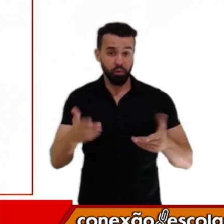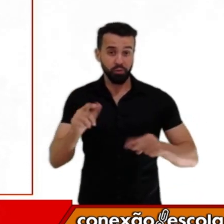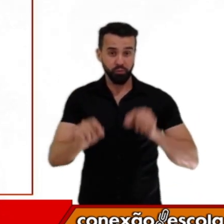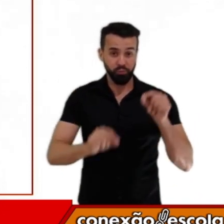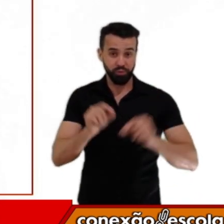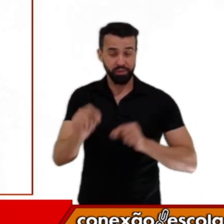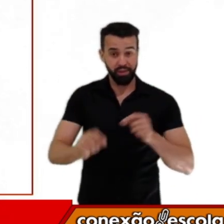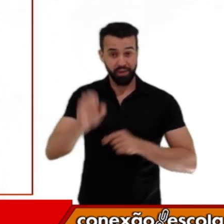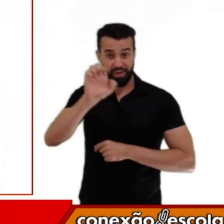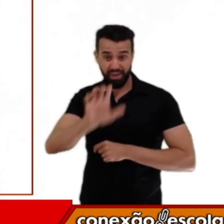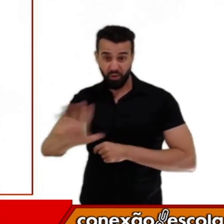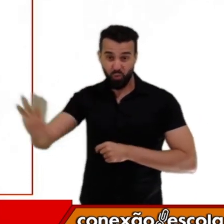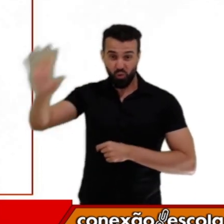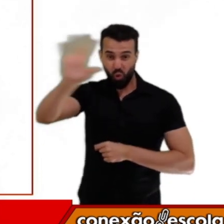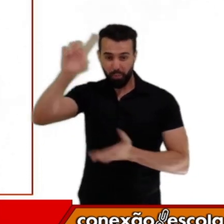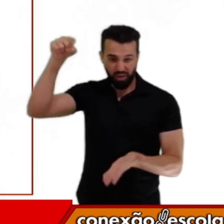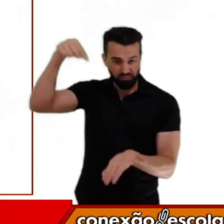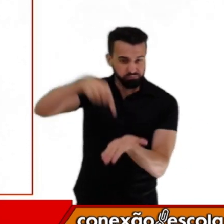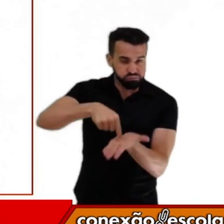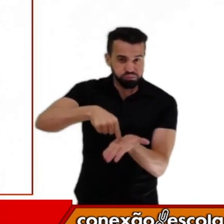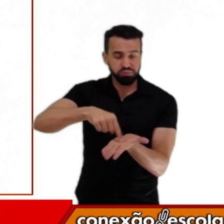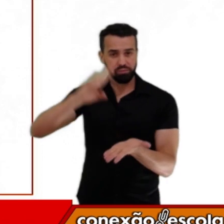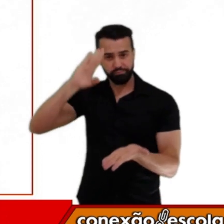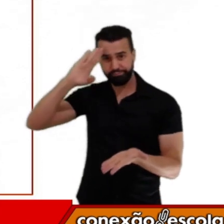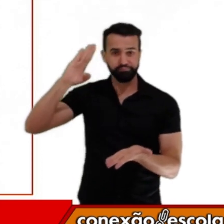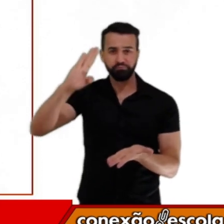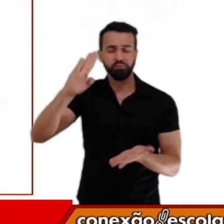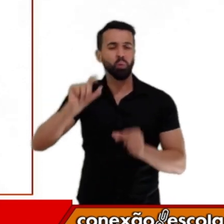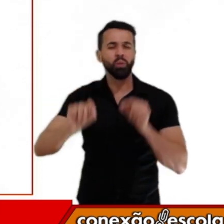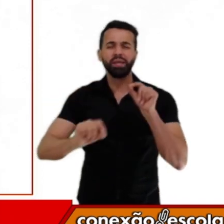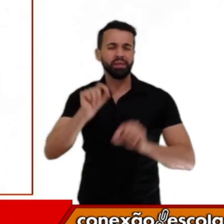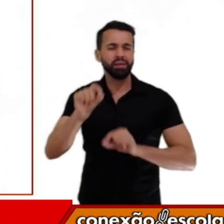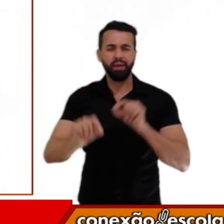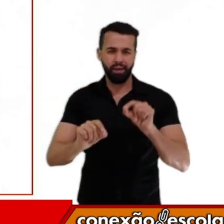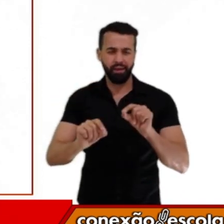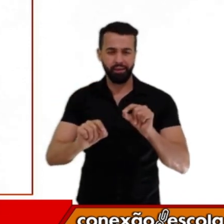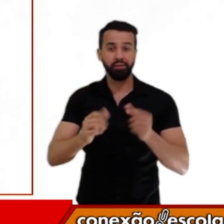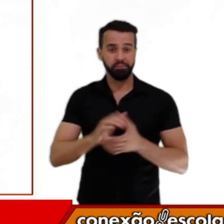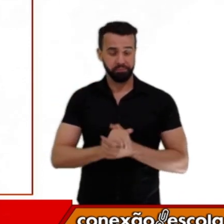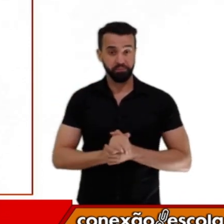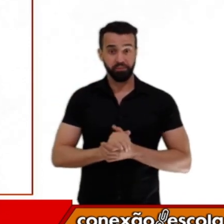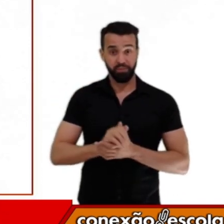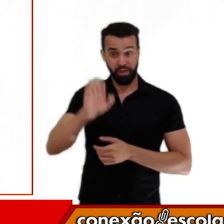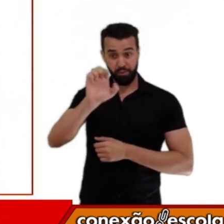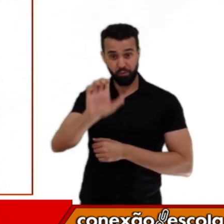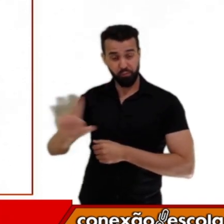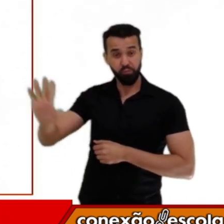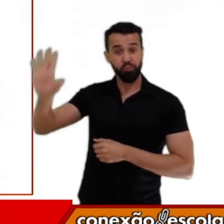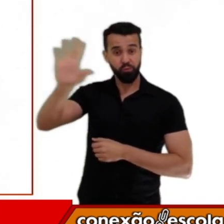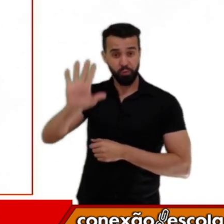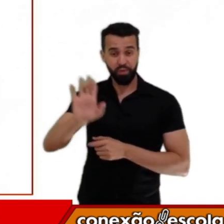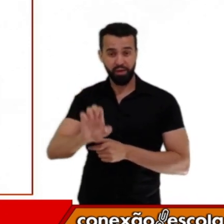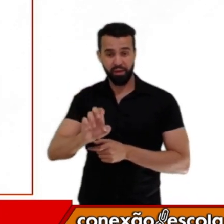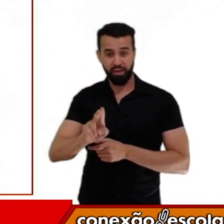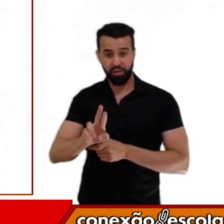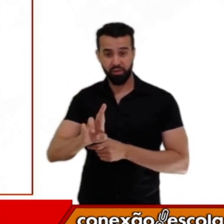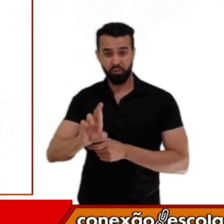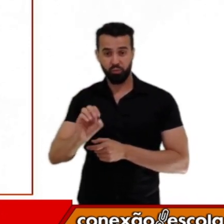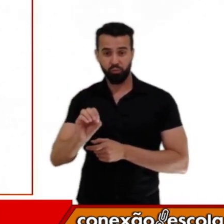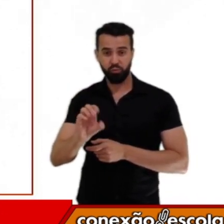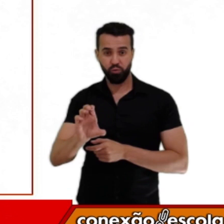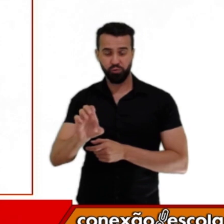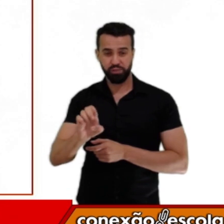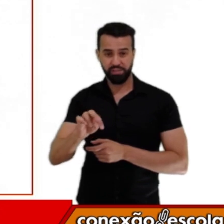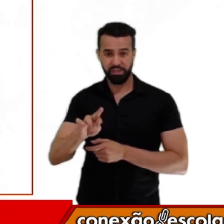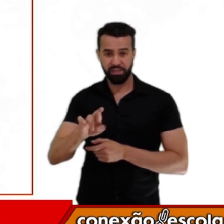o eurocentrismo. E o que seria esse eurocentrismo? A Europa, então, com a modernidade, ela